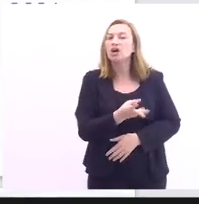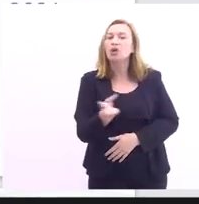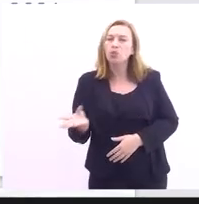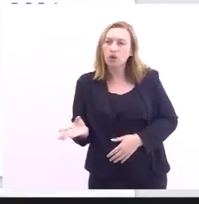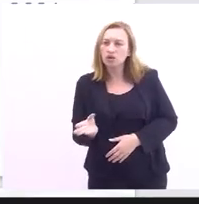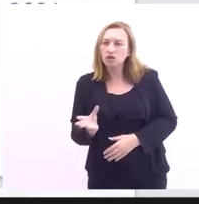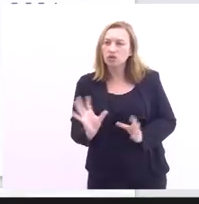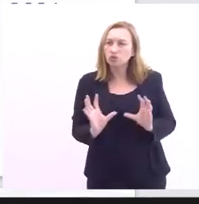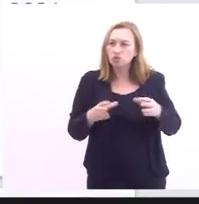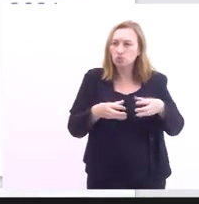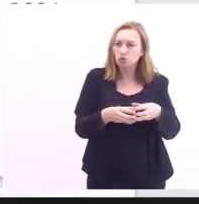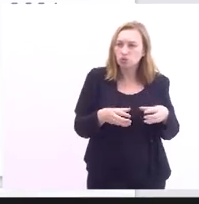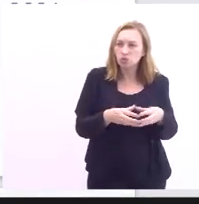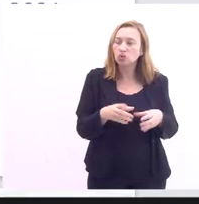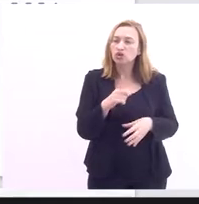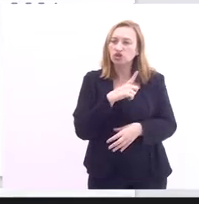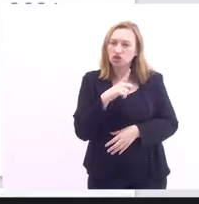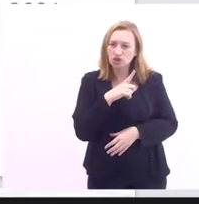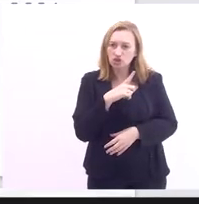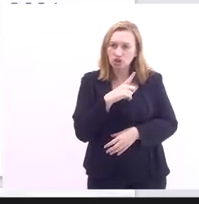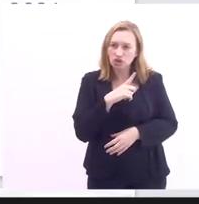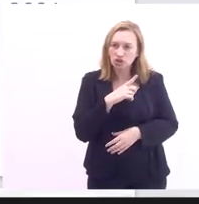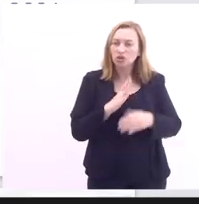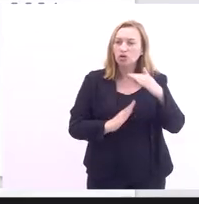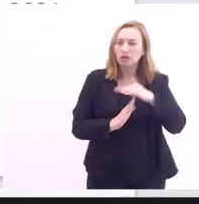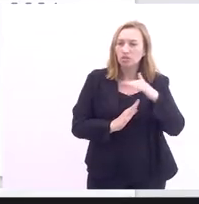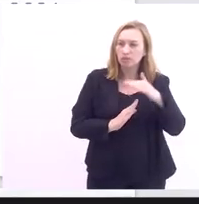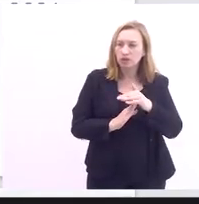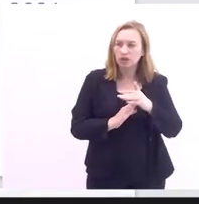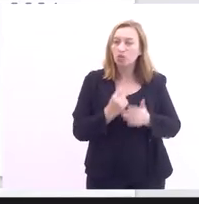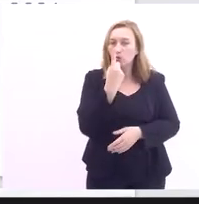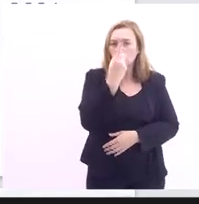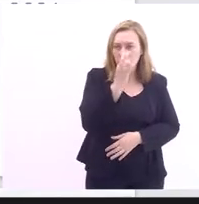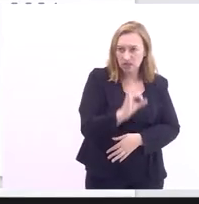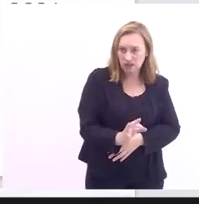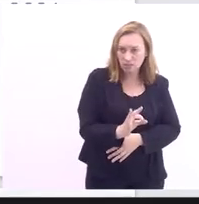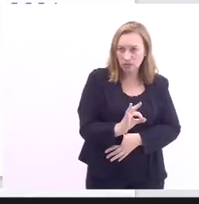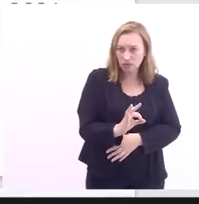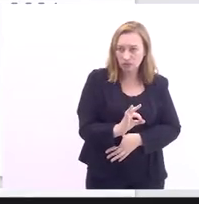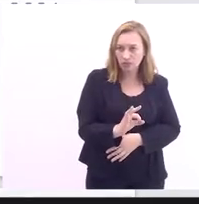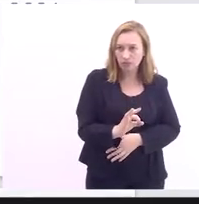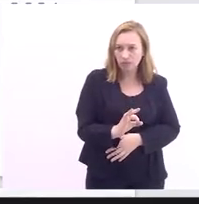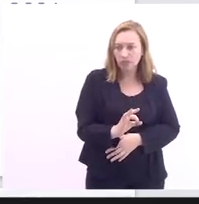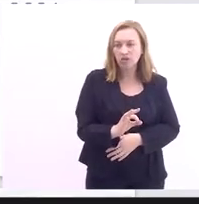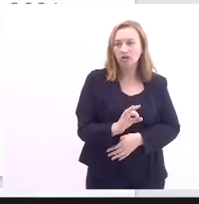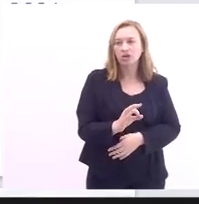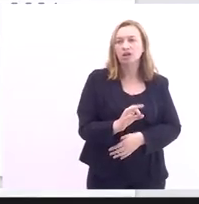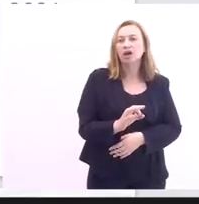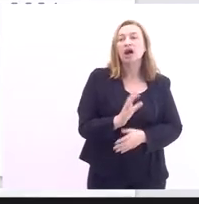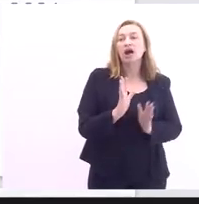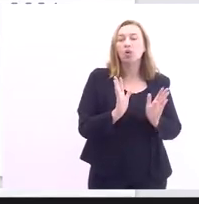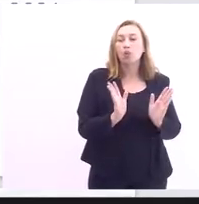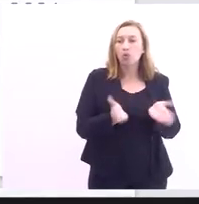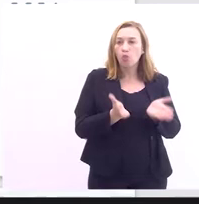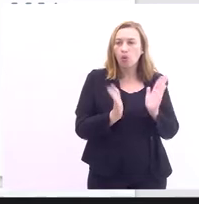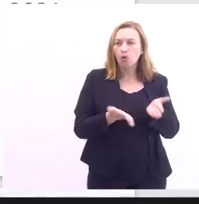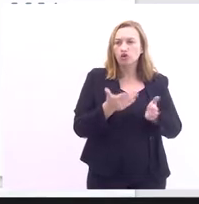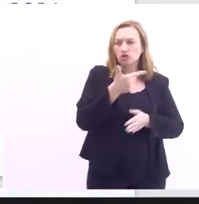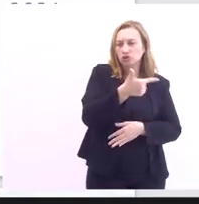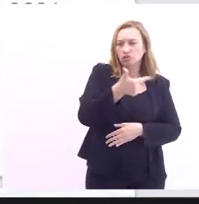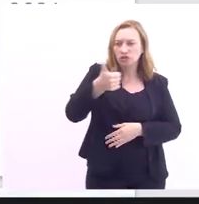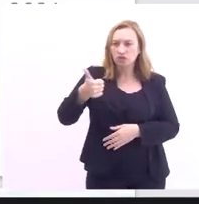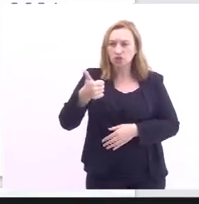de conjuntos que estavam dentro do limite de DEC era apenas 1% na concessão da Enel Rio. Hoje, em 21, já